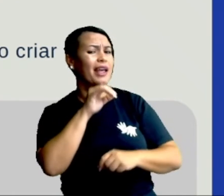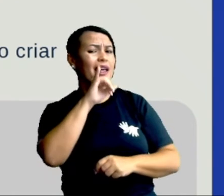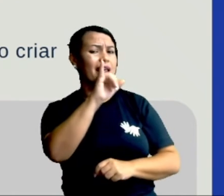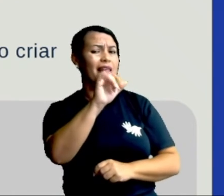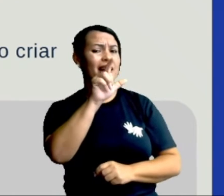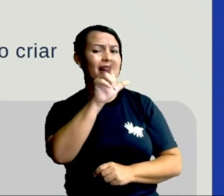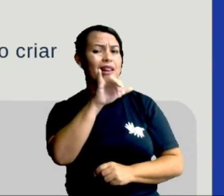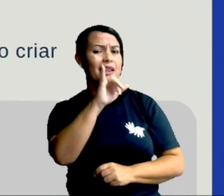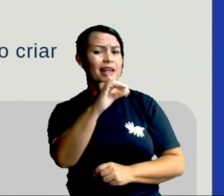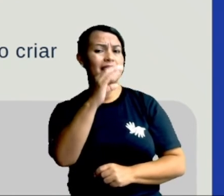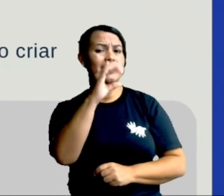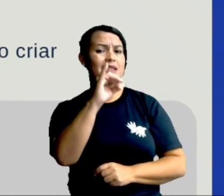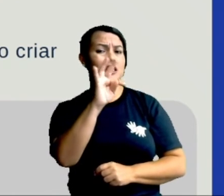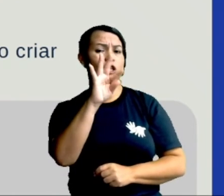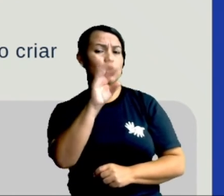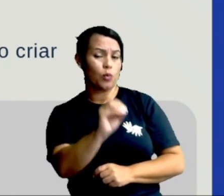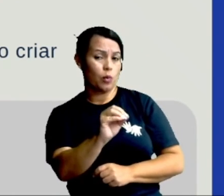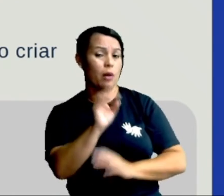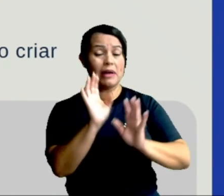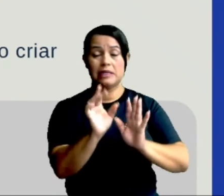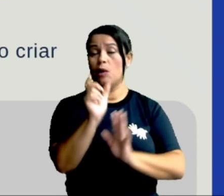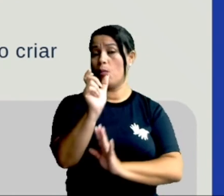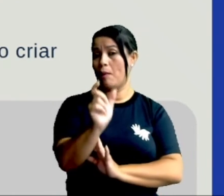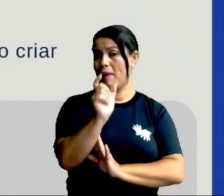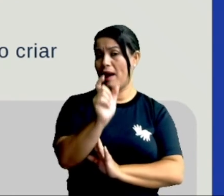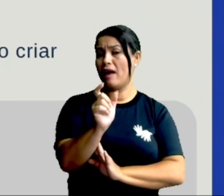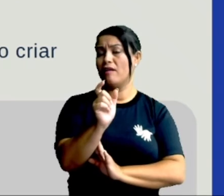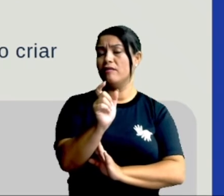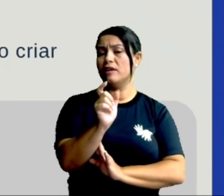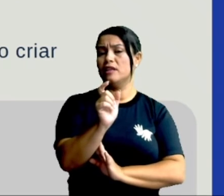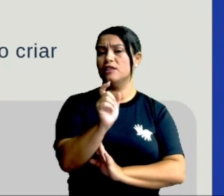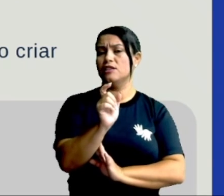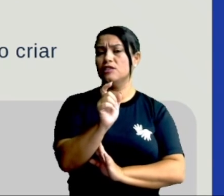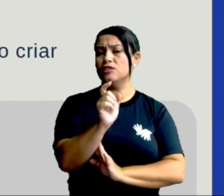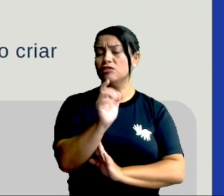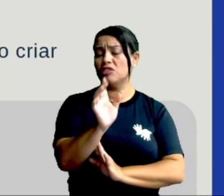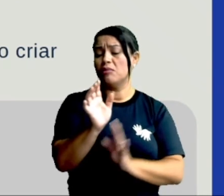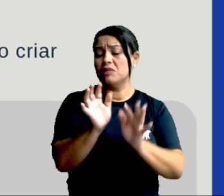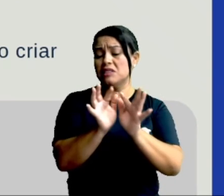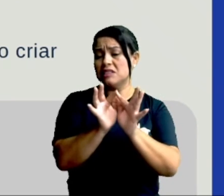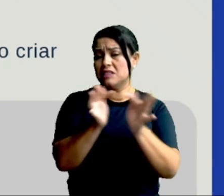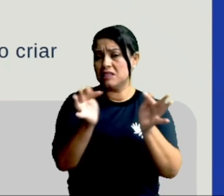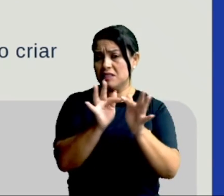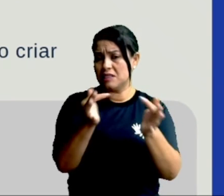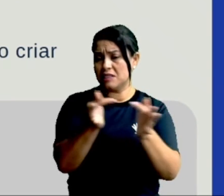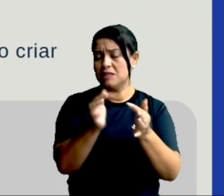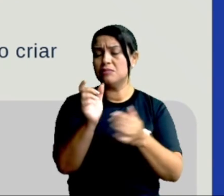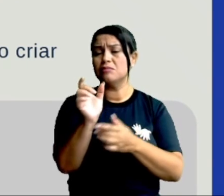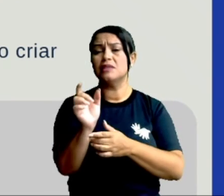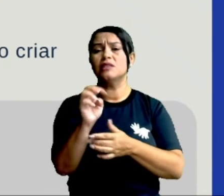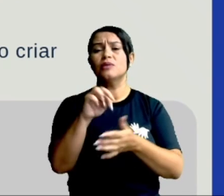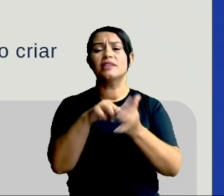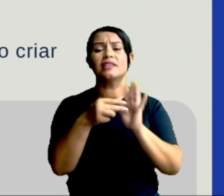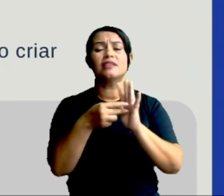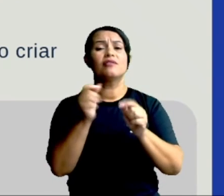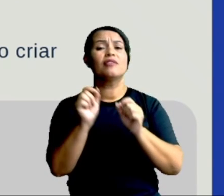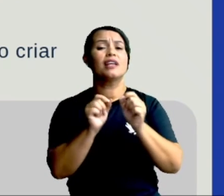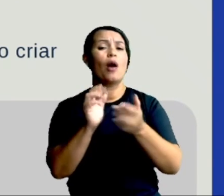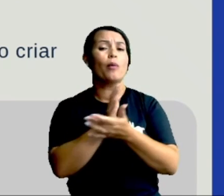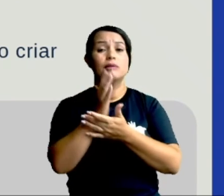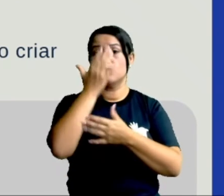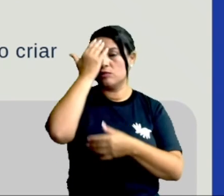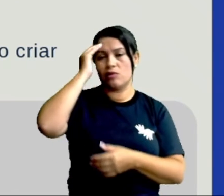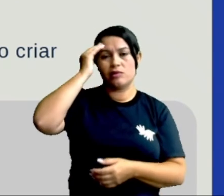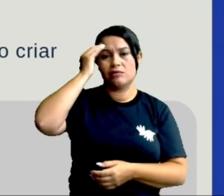ilícito? Né? Apesar de ser uma palavra relativamente simples no seu sentido, mas em alguns lugares há pessoas que